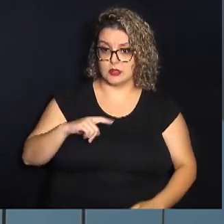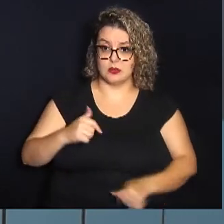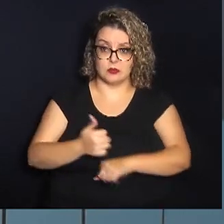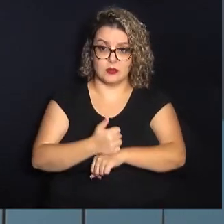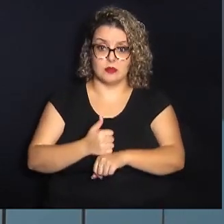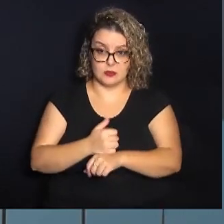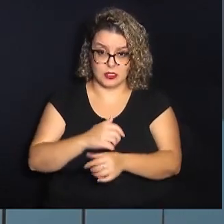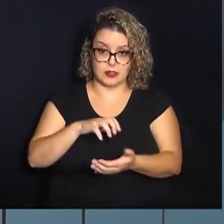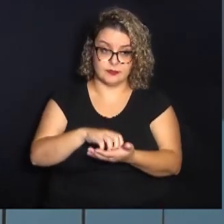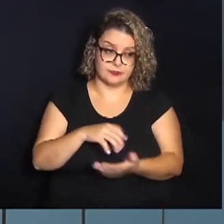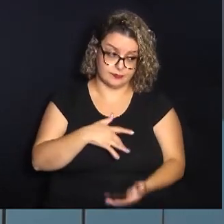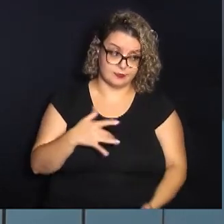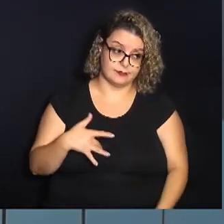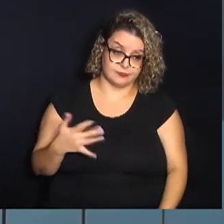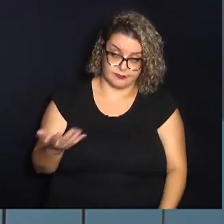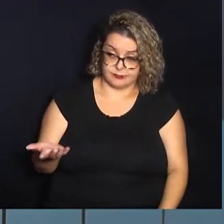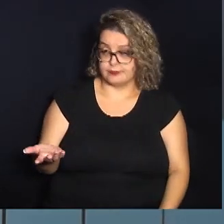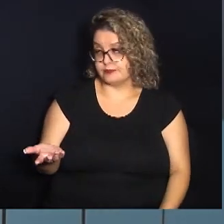centro de saúde, porque